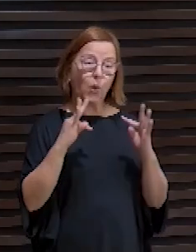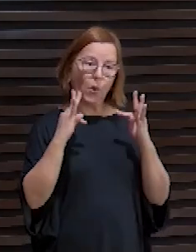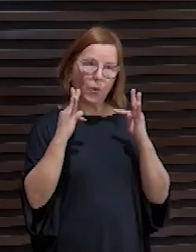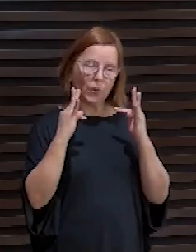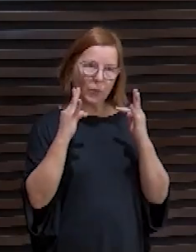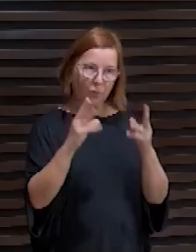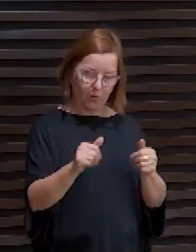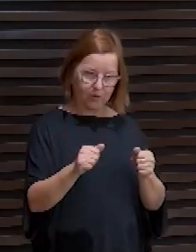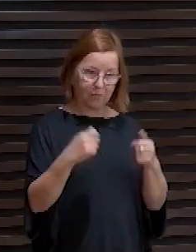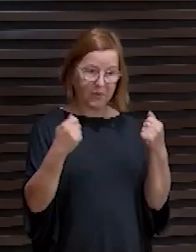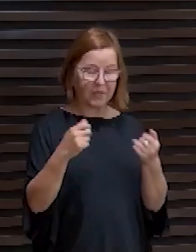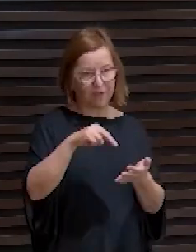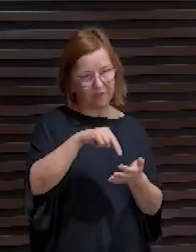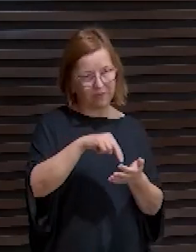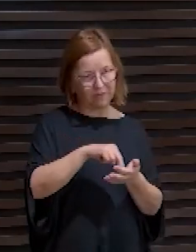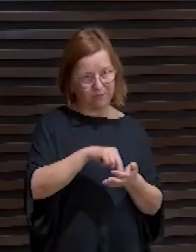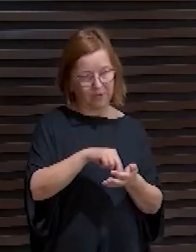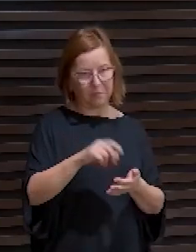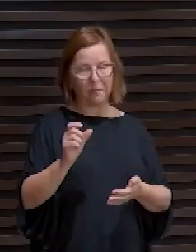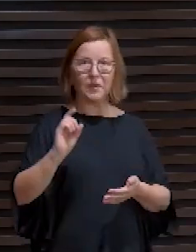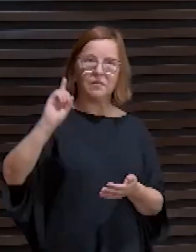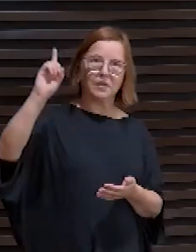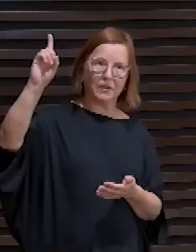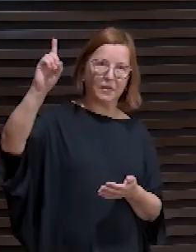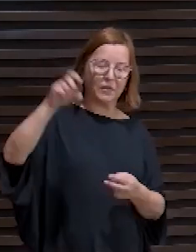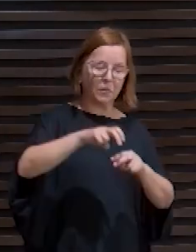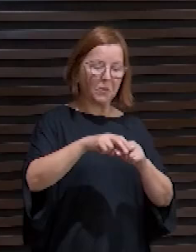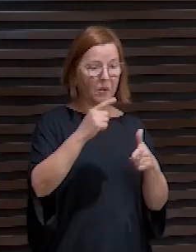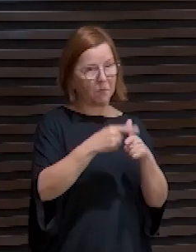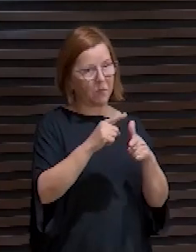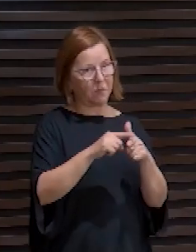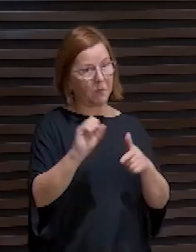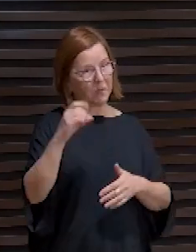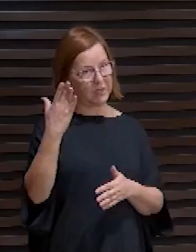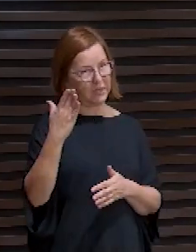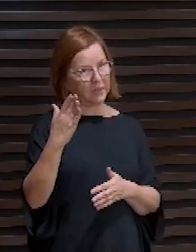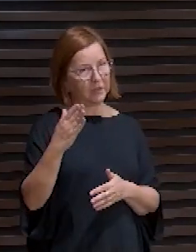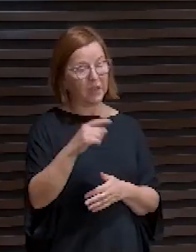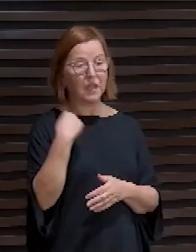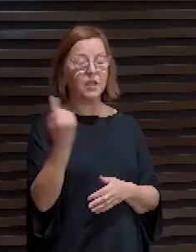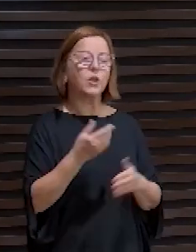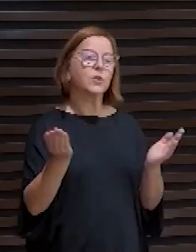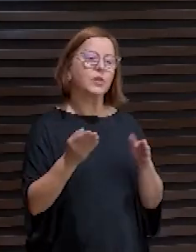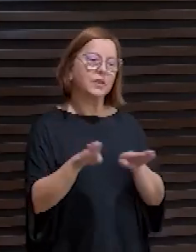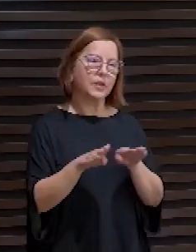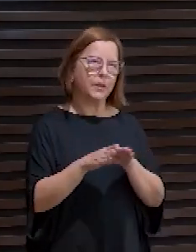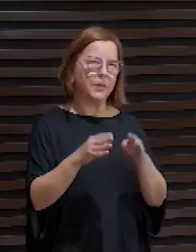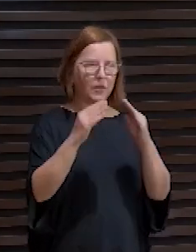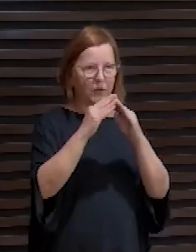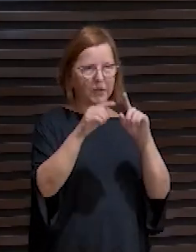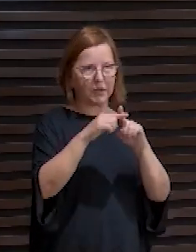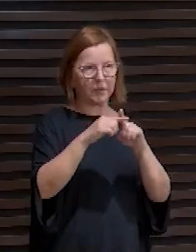firmes para o que poderia vir pela frente. E nós hoje também, como igreja, precisamos